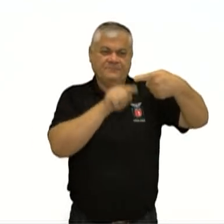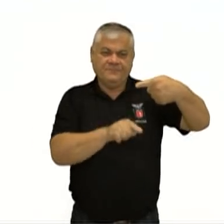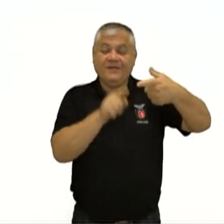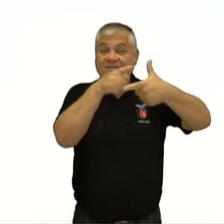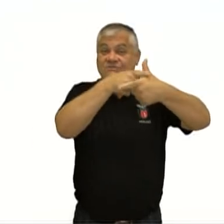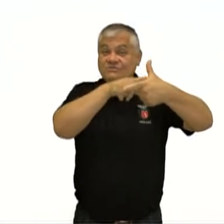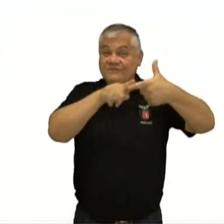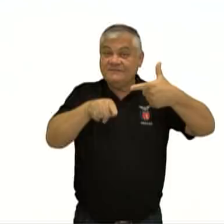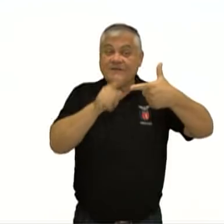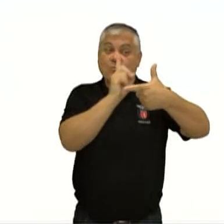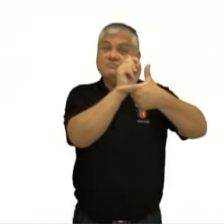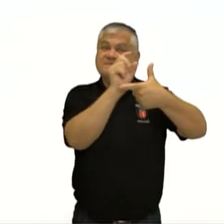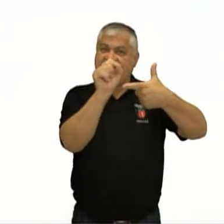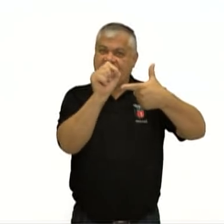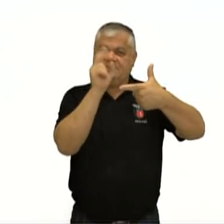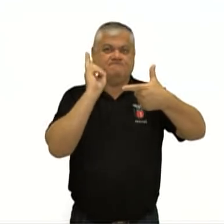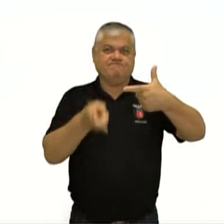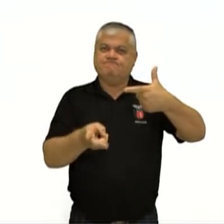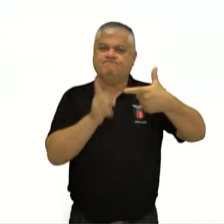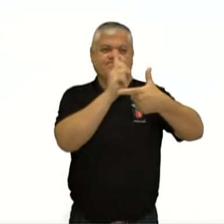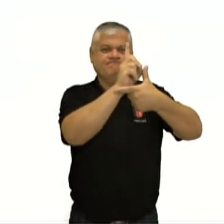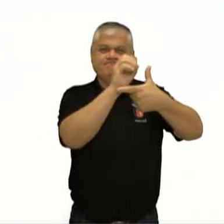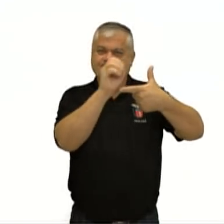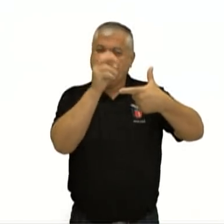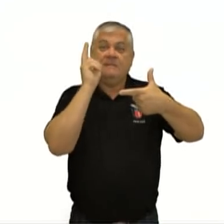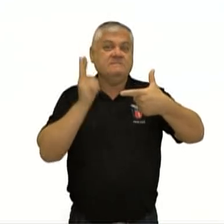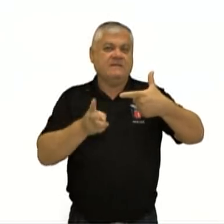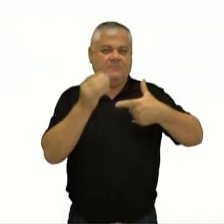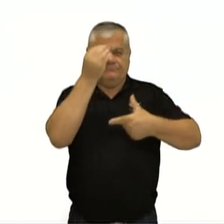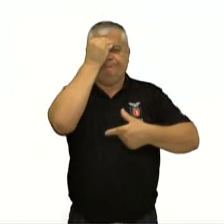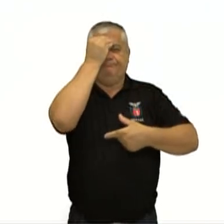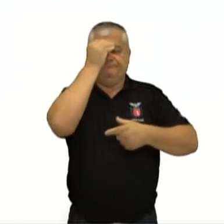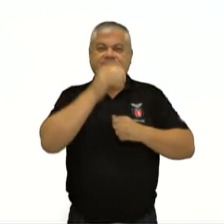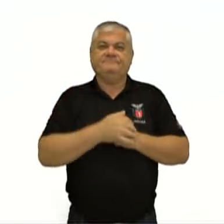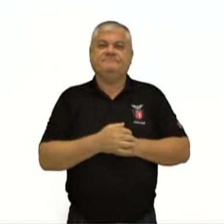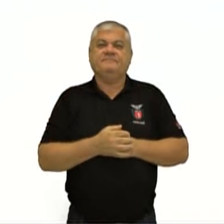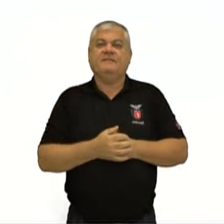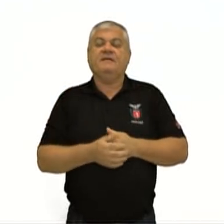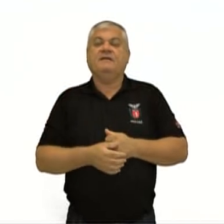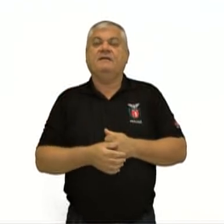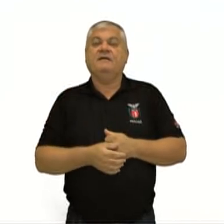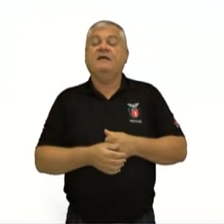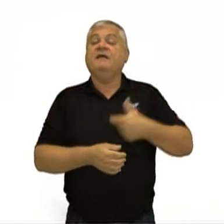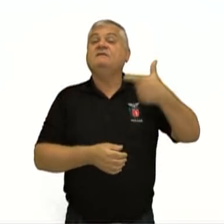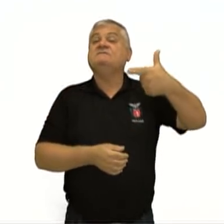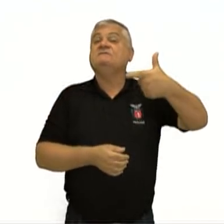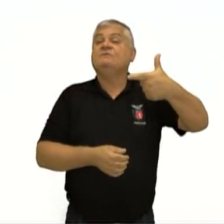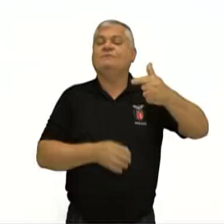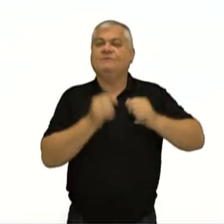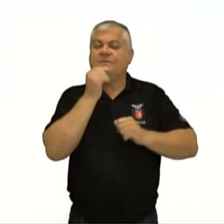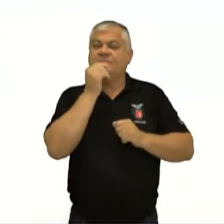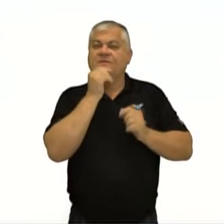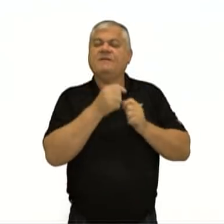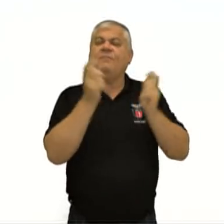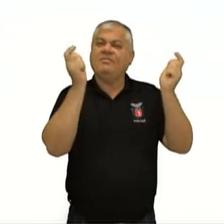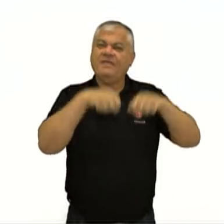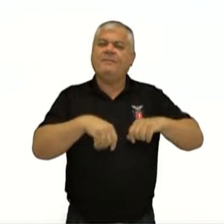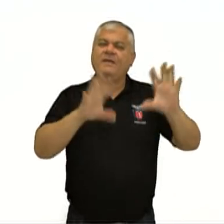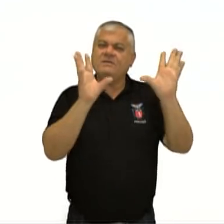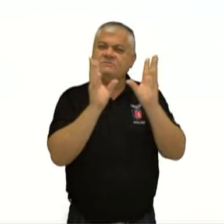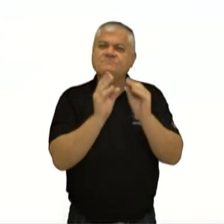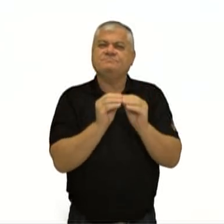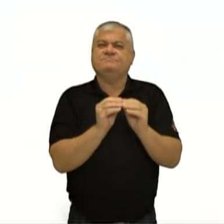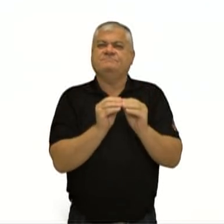com denominador 100. Esse é o primeiro fato. Segundo fato, é bem fácil deduzir a porcentagem quando uma quantidade